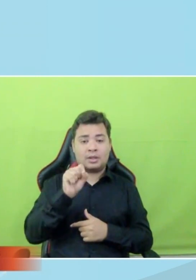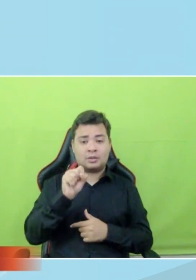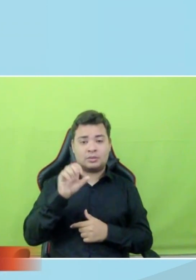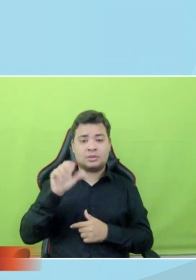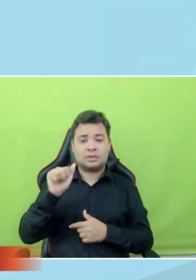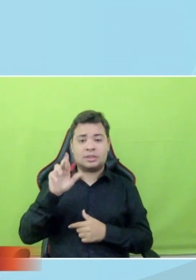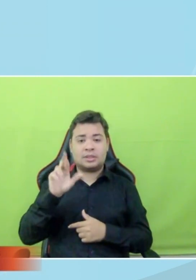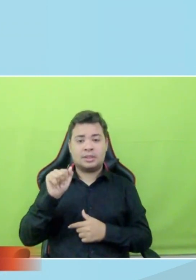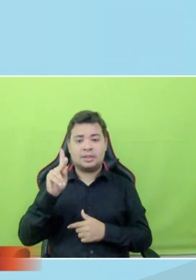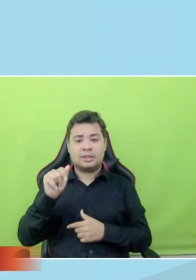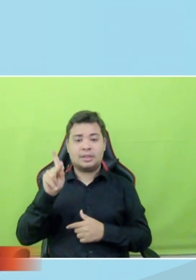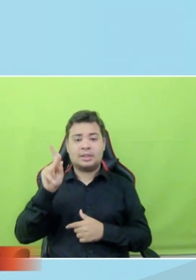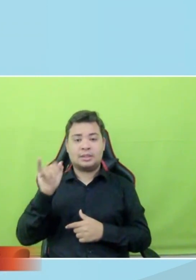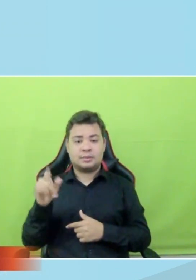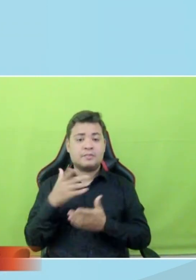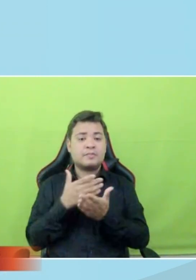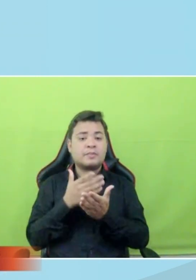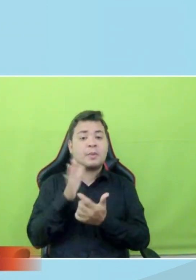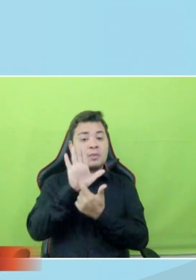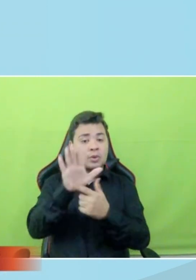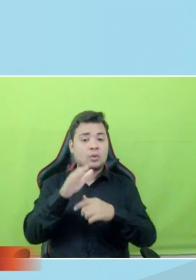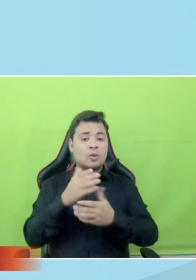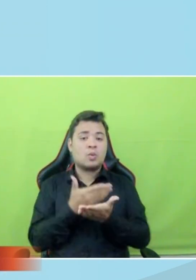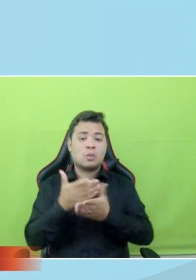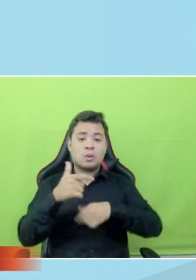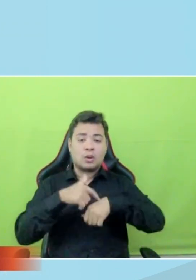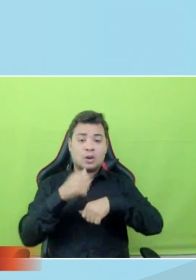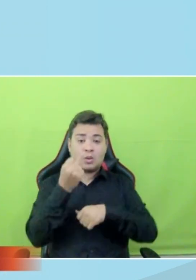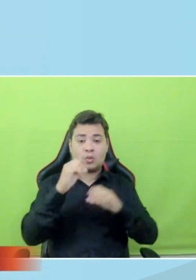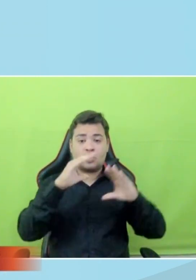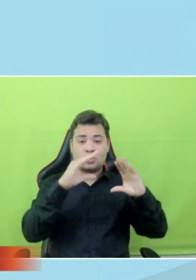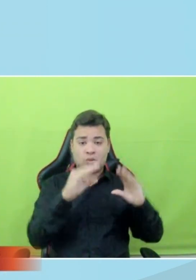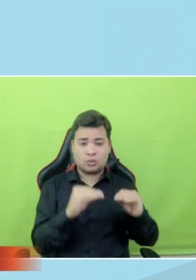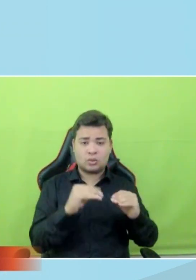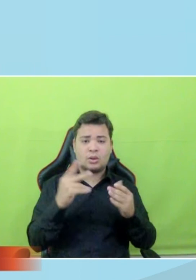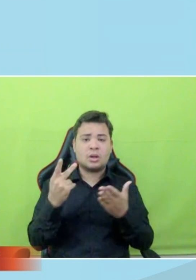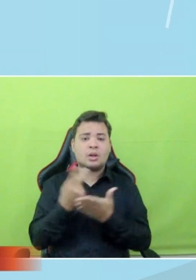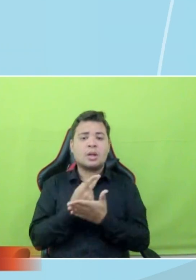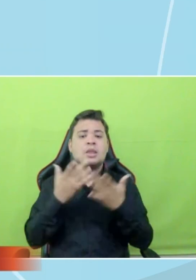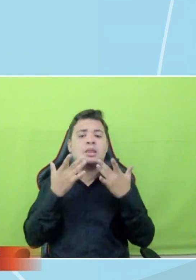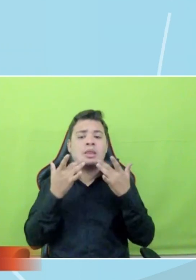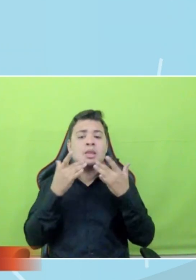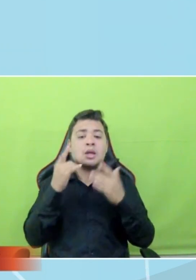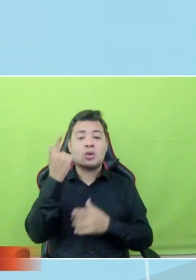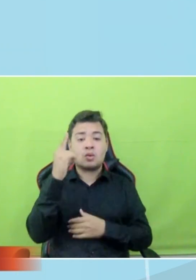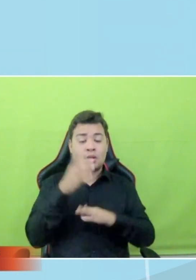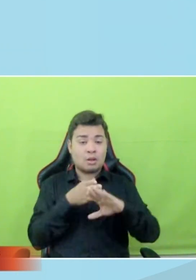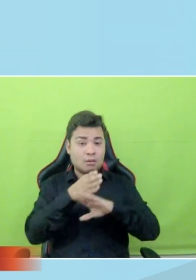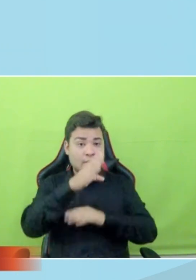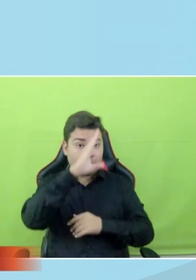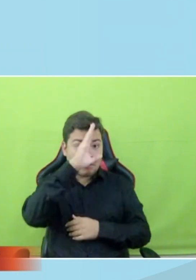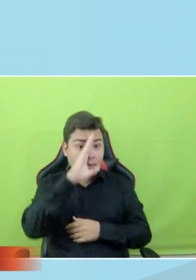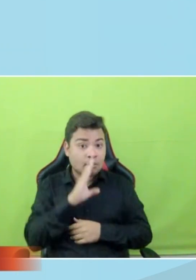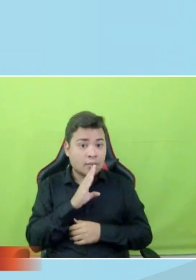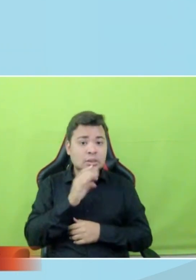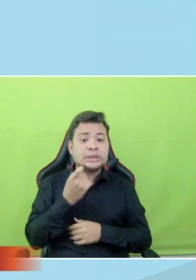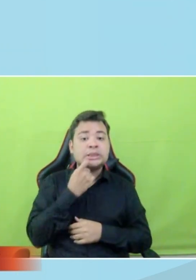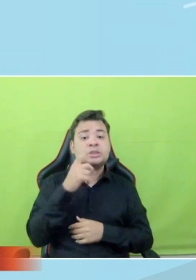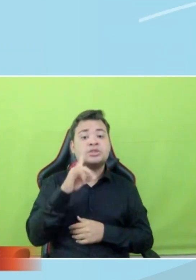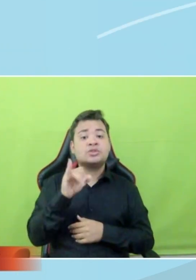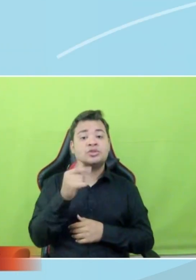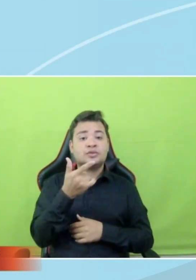da noite e ocorre no Teatro Goiânia, com entrada franca, nessa sexta-feira, dia